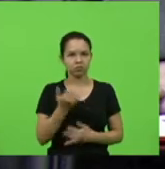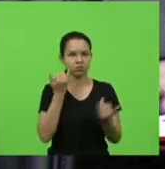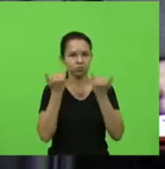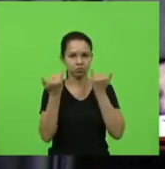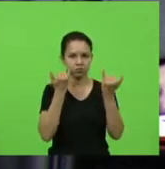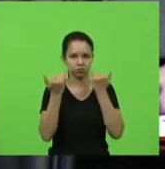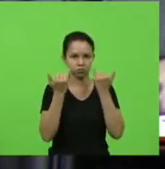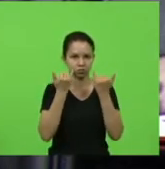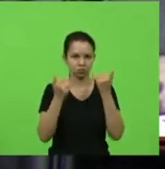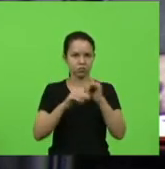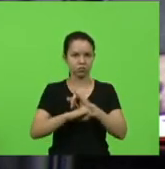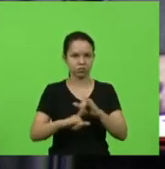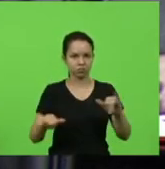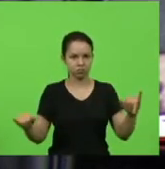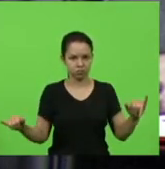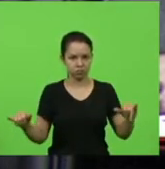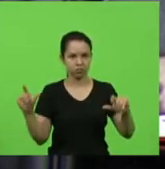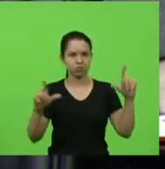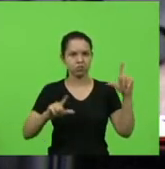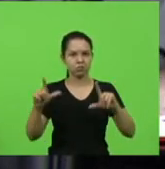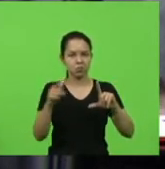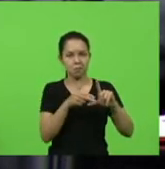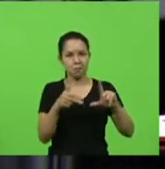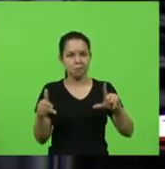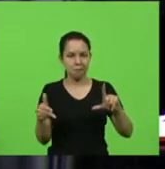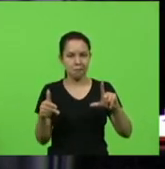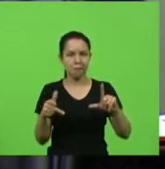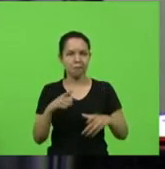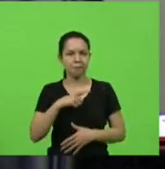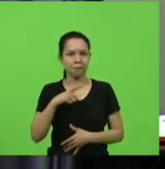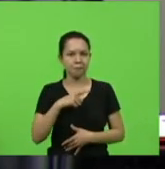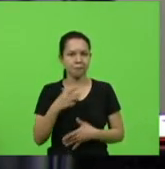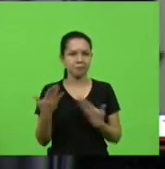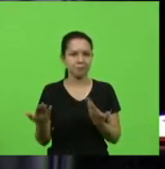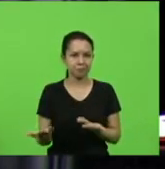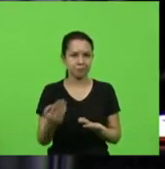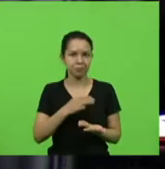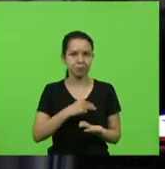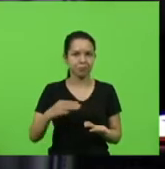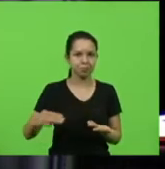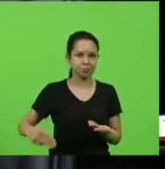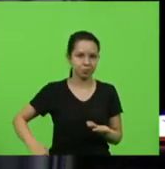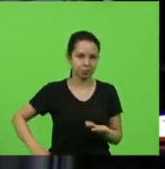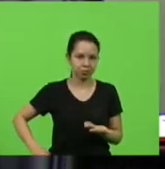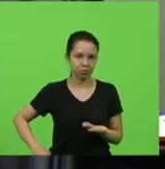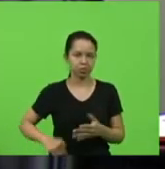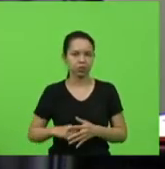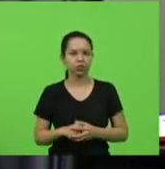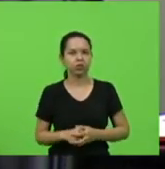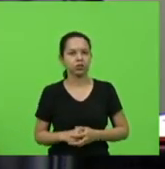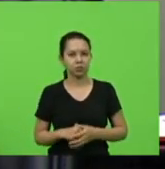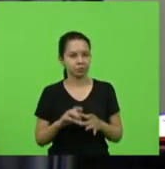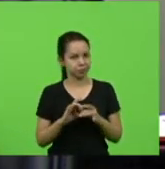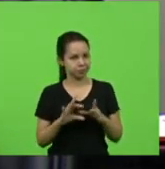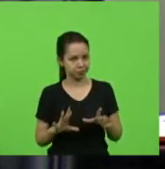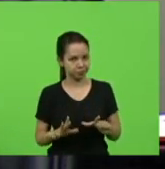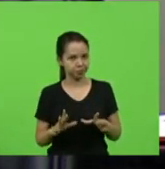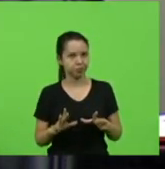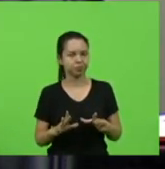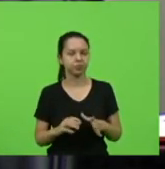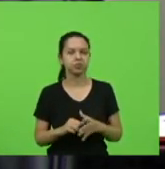foram noticiadas pela imprensa, houve por parte do ministro a viabilidade, ou seja,